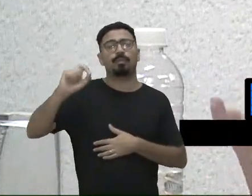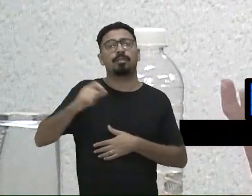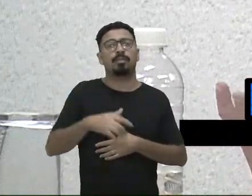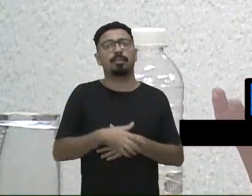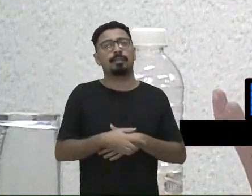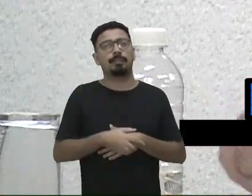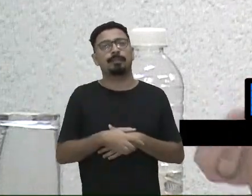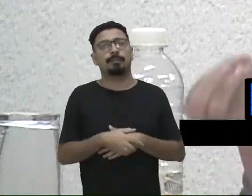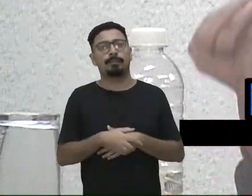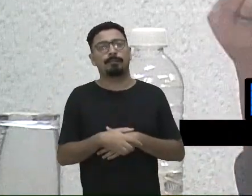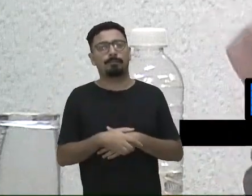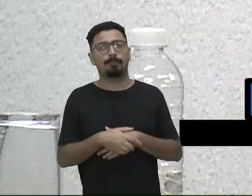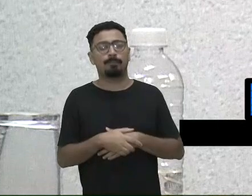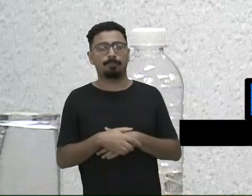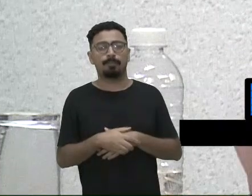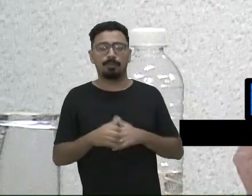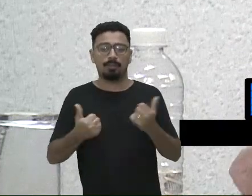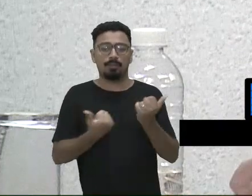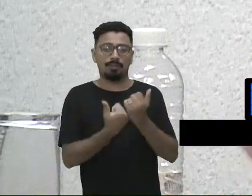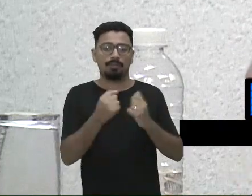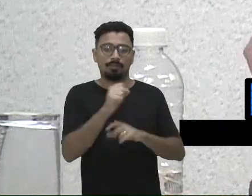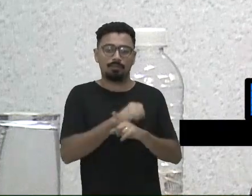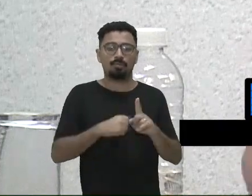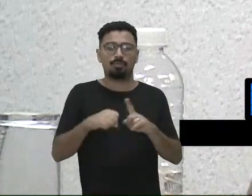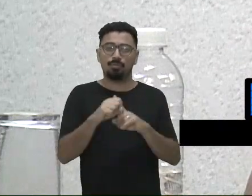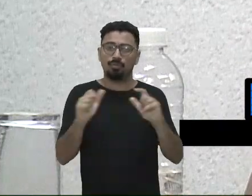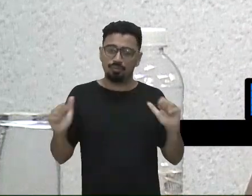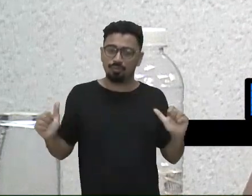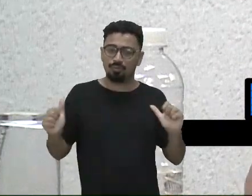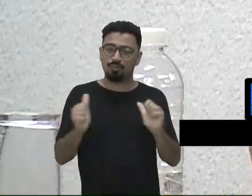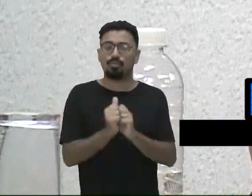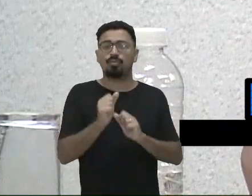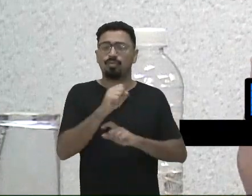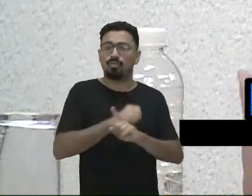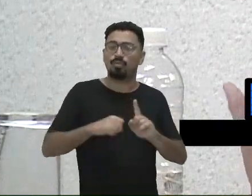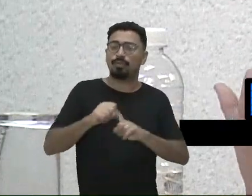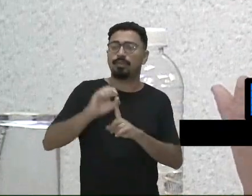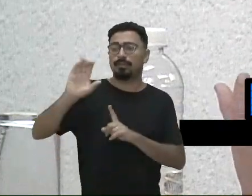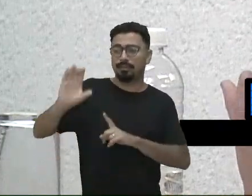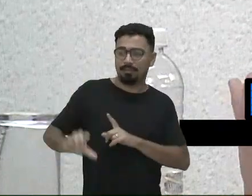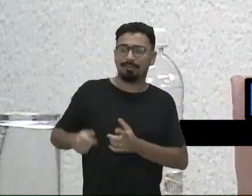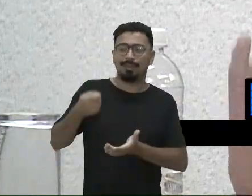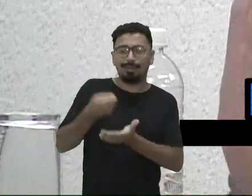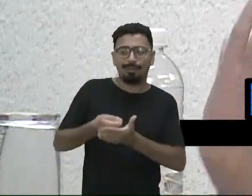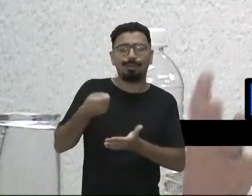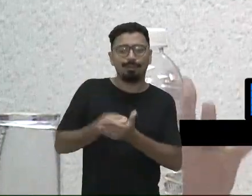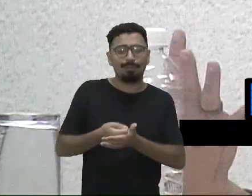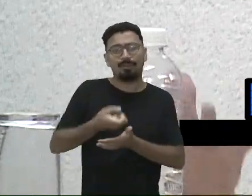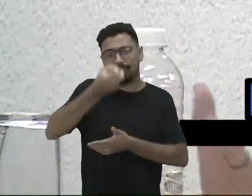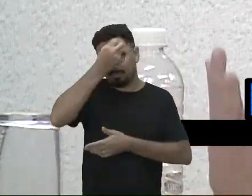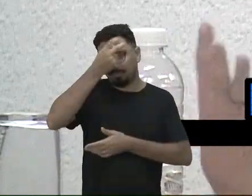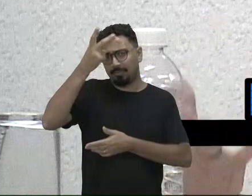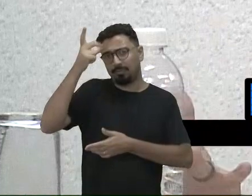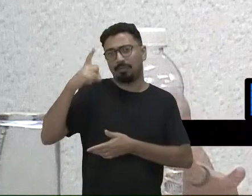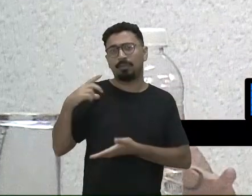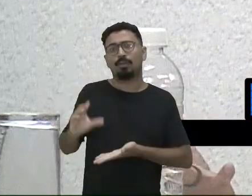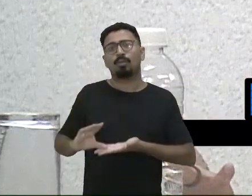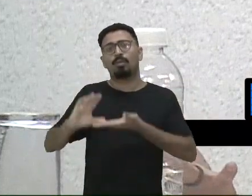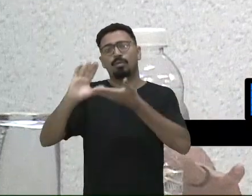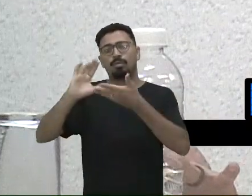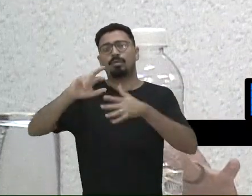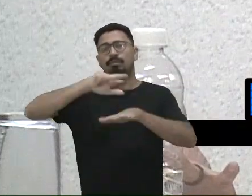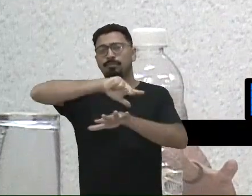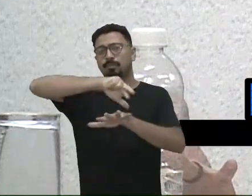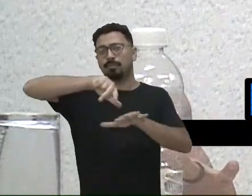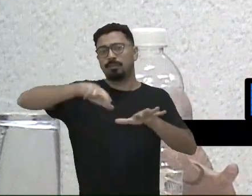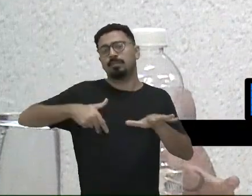da assistência, se unam à sociedade civil e cobrem da prefeitura um conselho municipal de diversidade